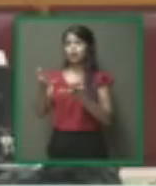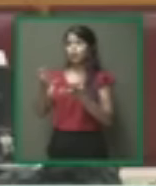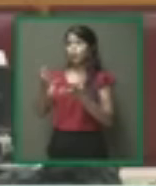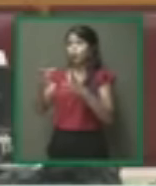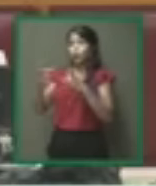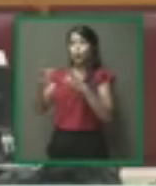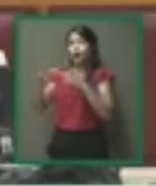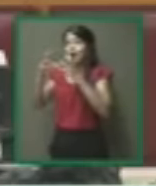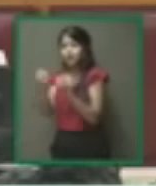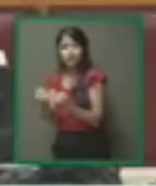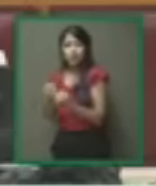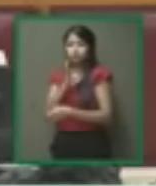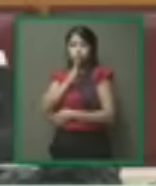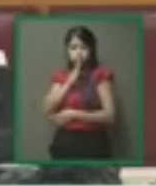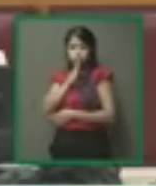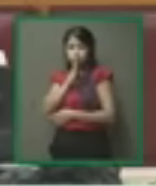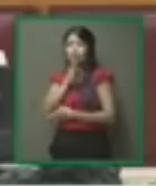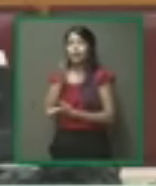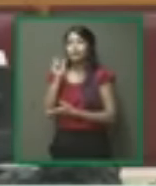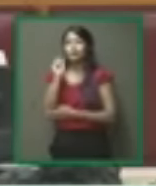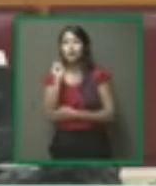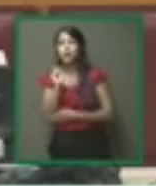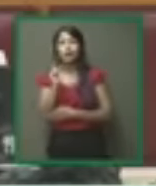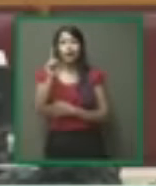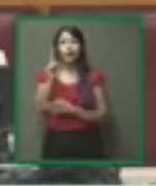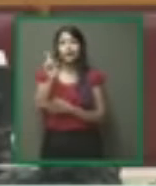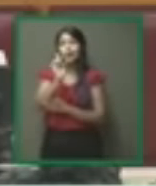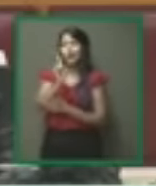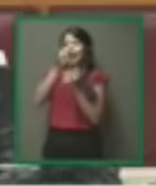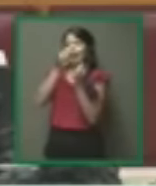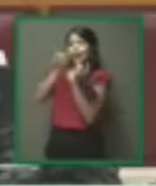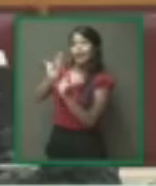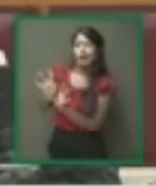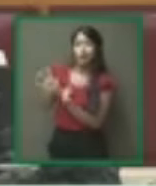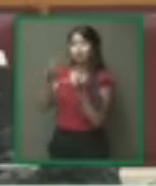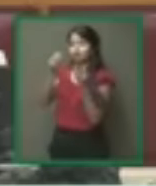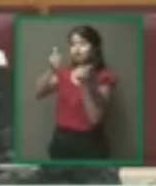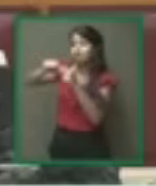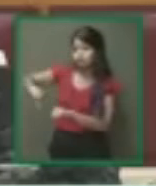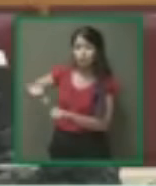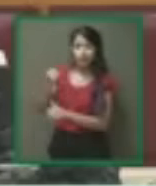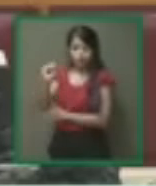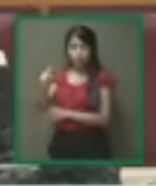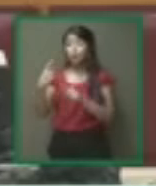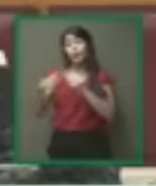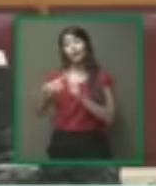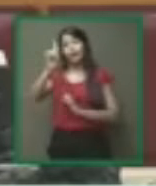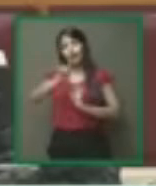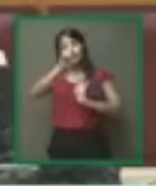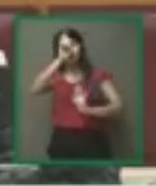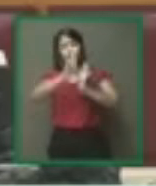desse silêncio, isso não deve ser interpretado em prejuízo da sua defesa, exatamente porque é um